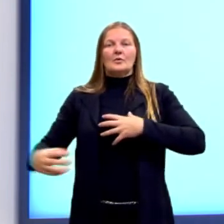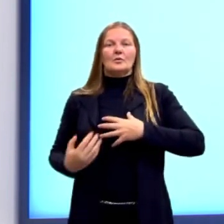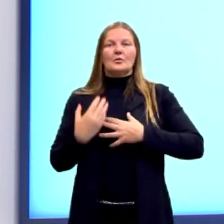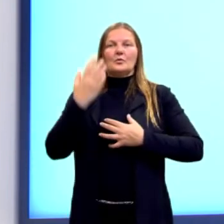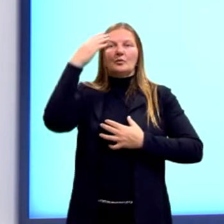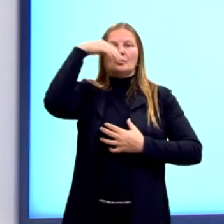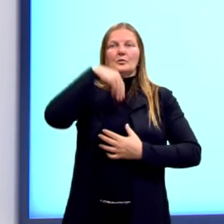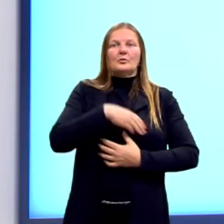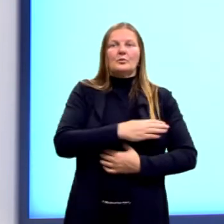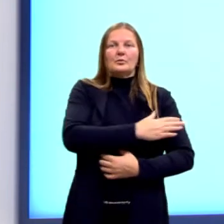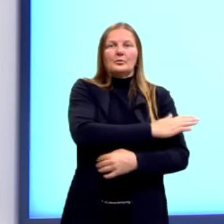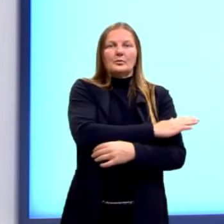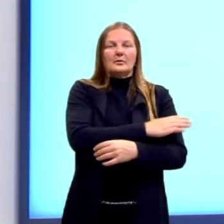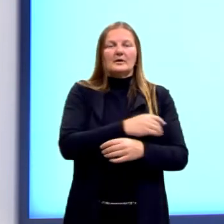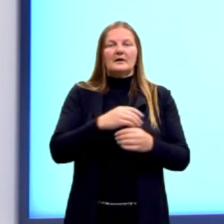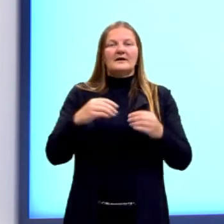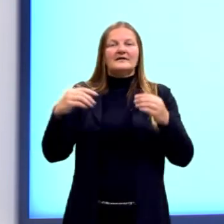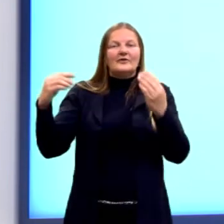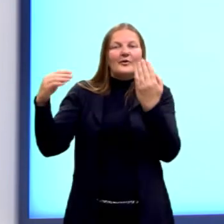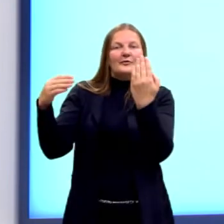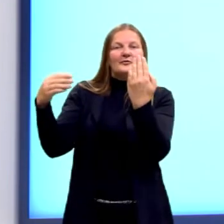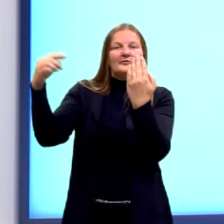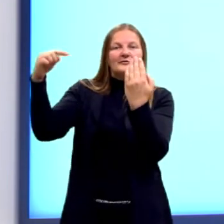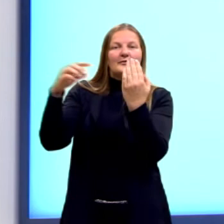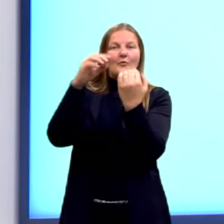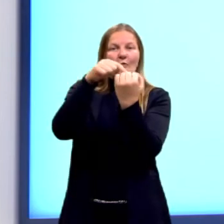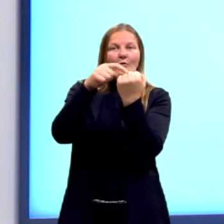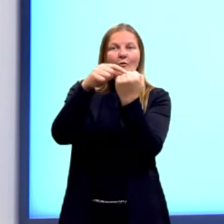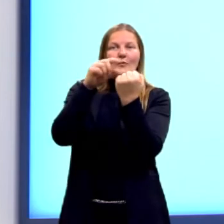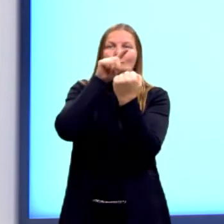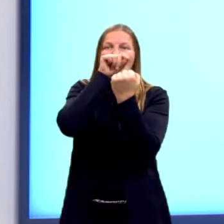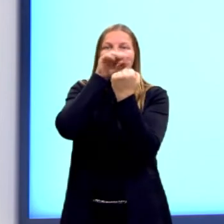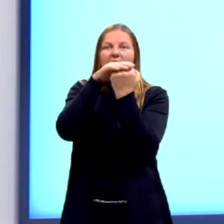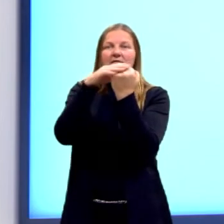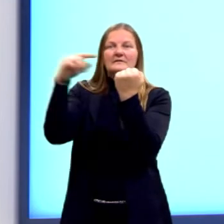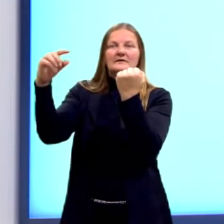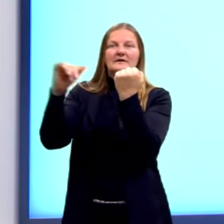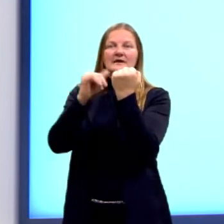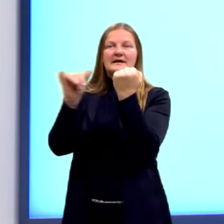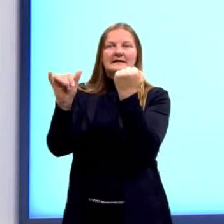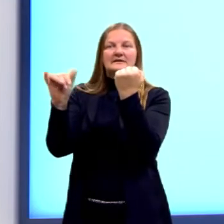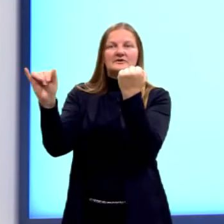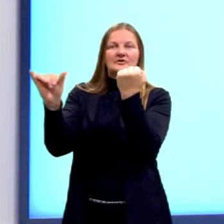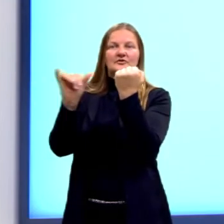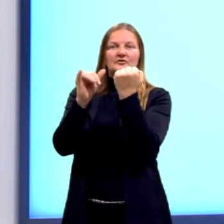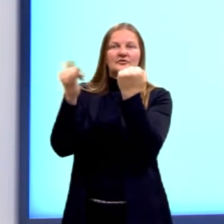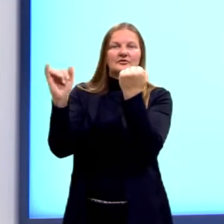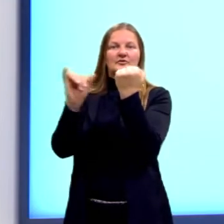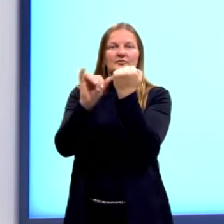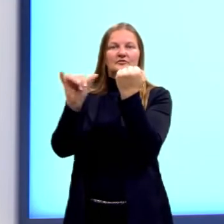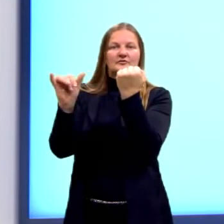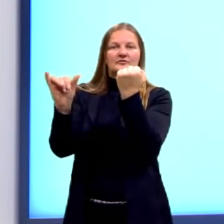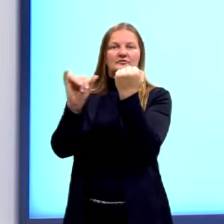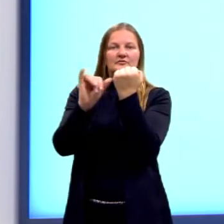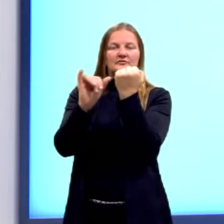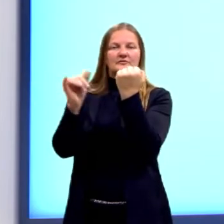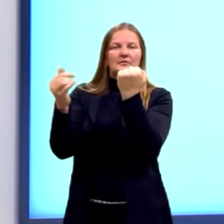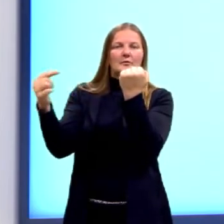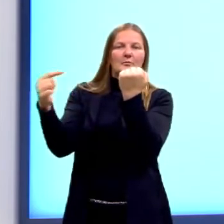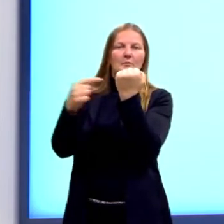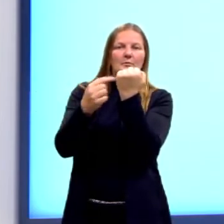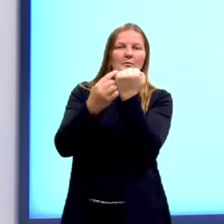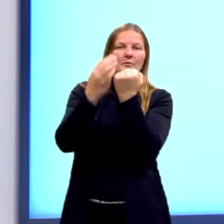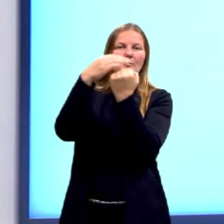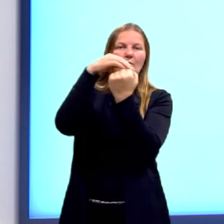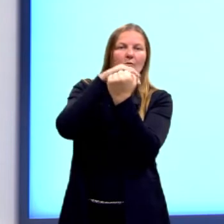corpo dele aqui por causa da diferença de potencial que a mesma tá então não há né a diferença de potencial em todos os